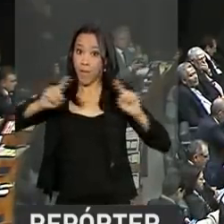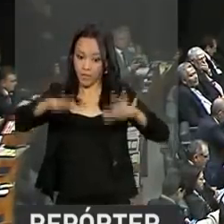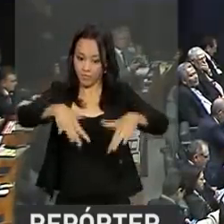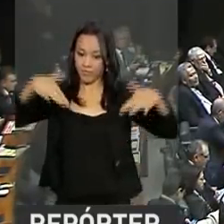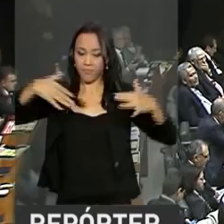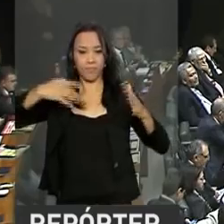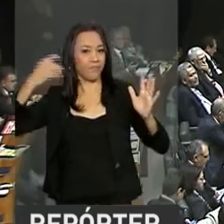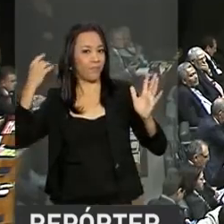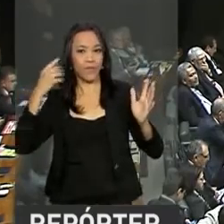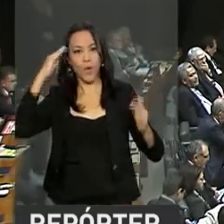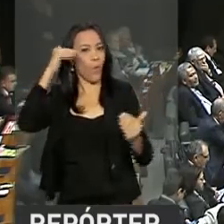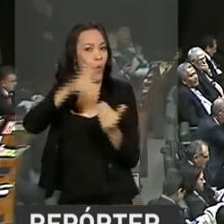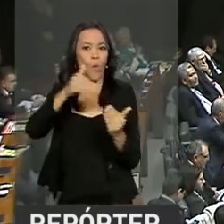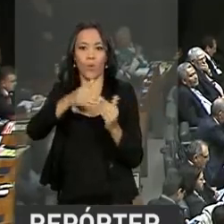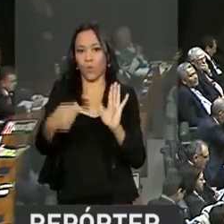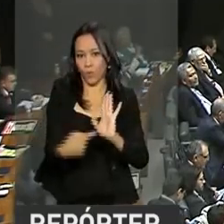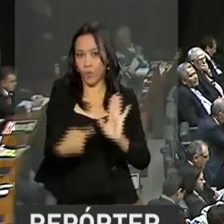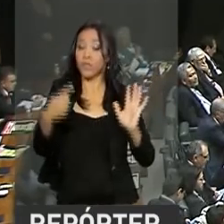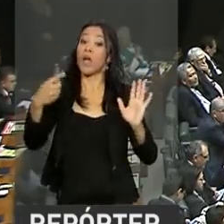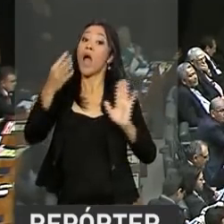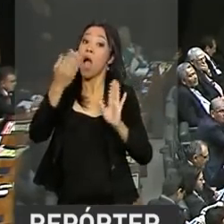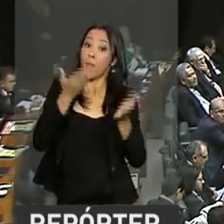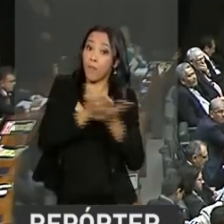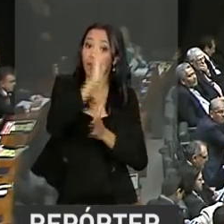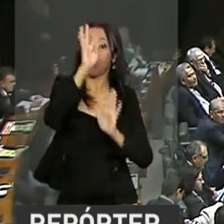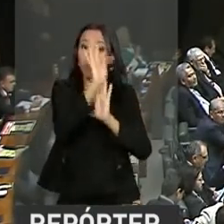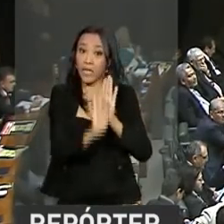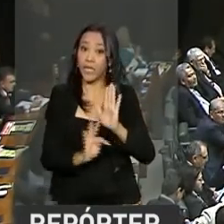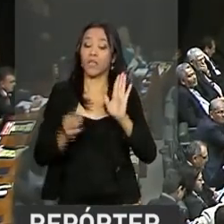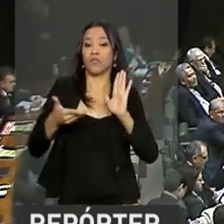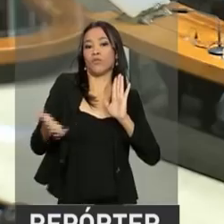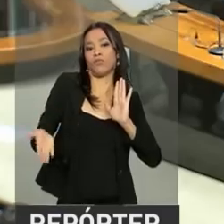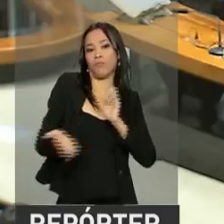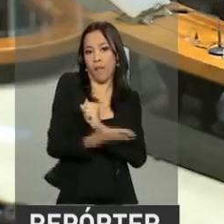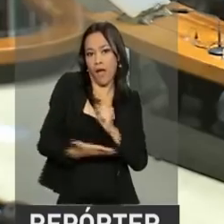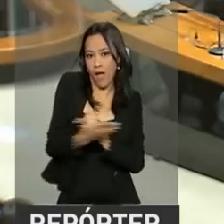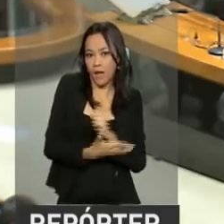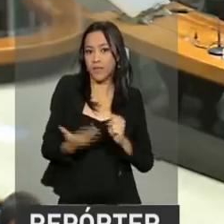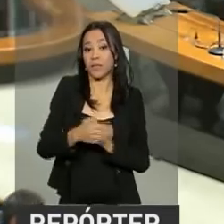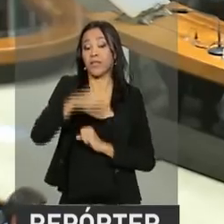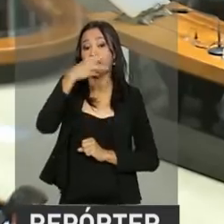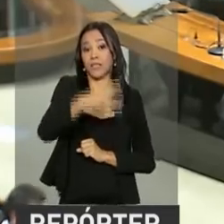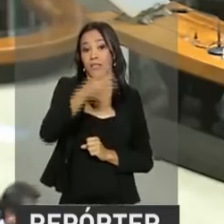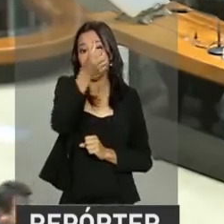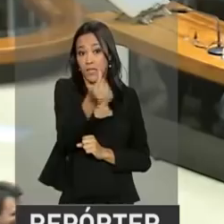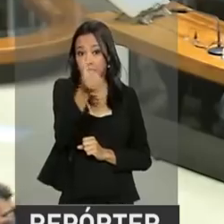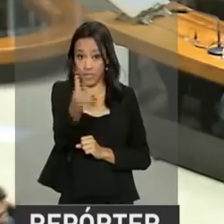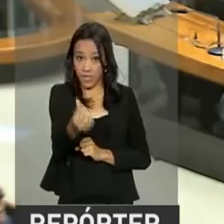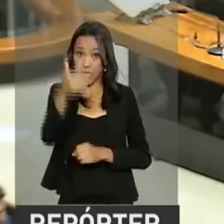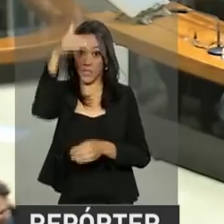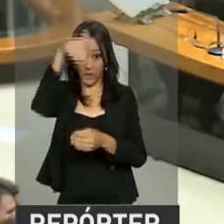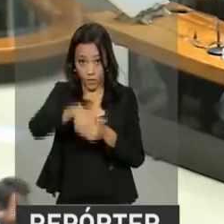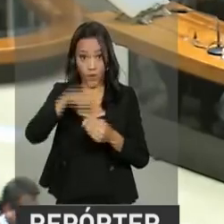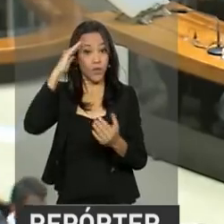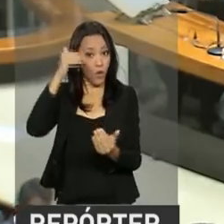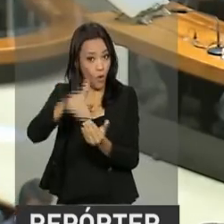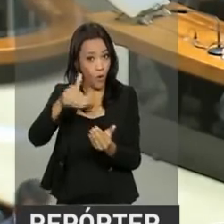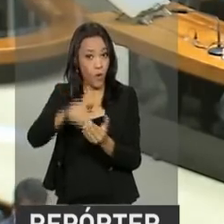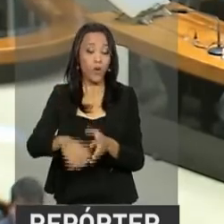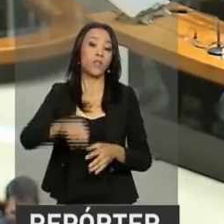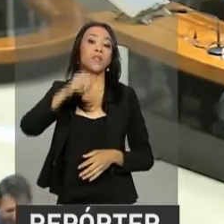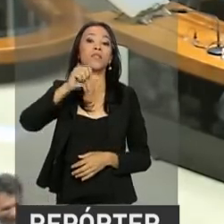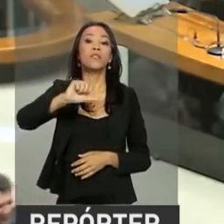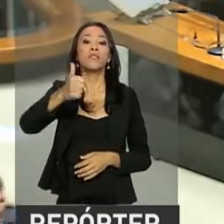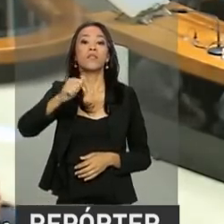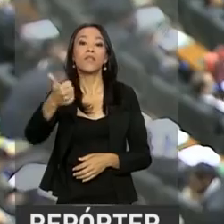essas tentativas. Aprovou o texto base da proposta pelo placar de 366 votos favoráveis e